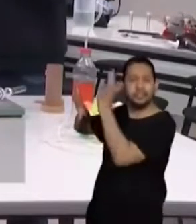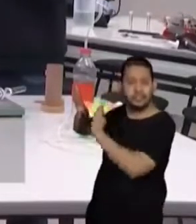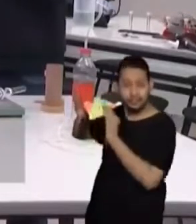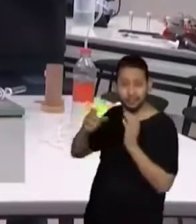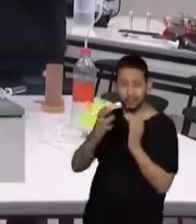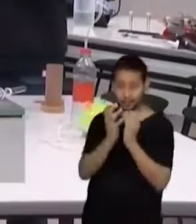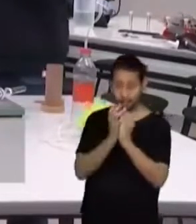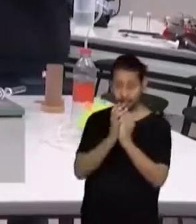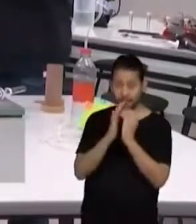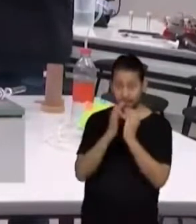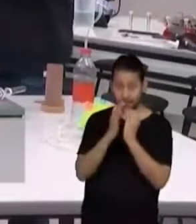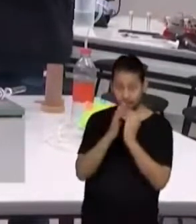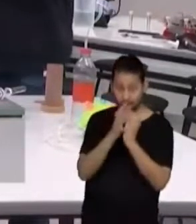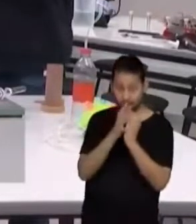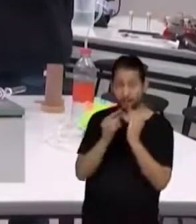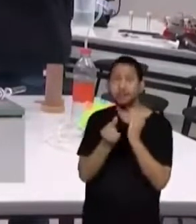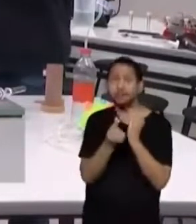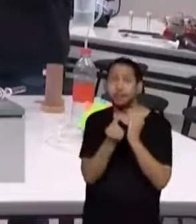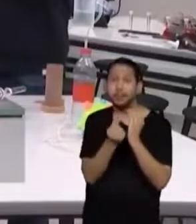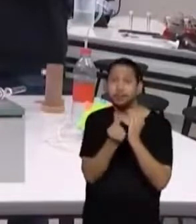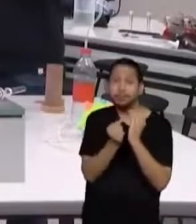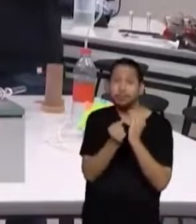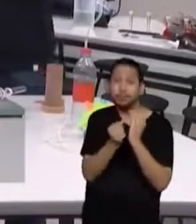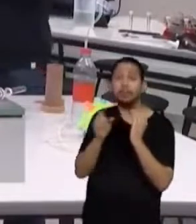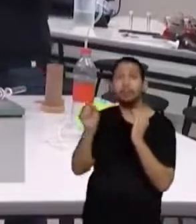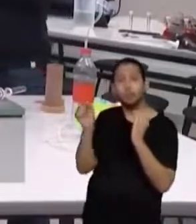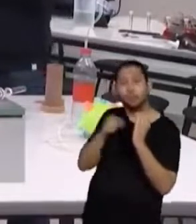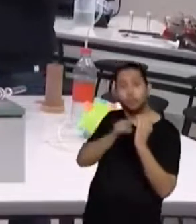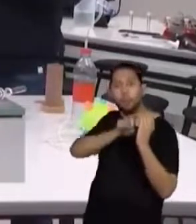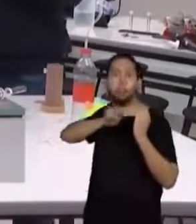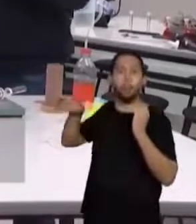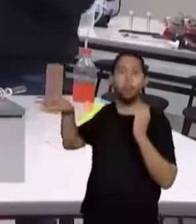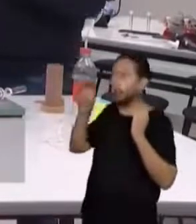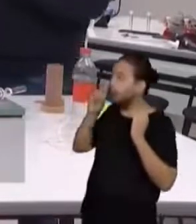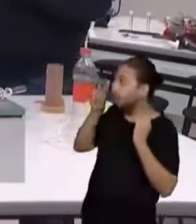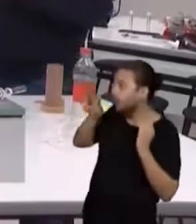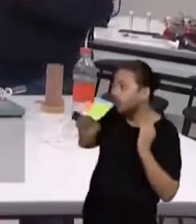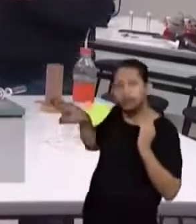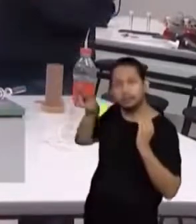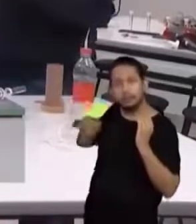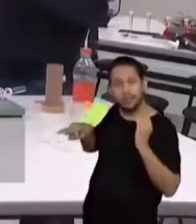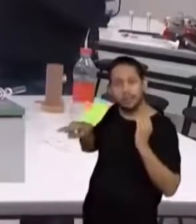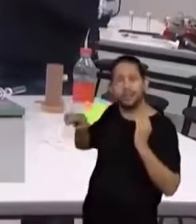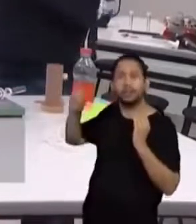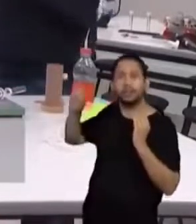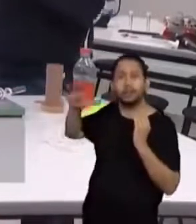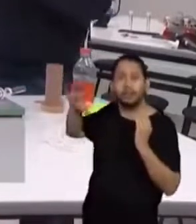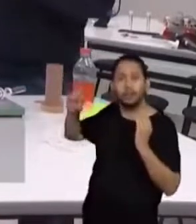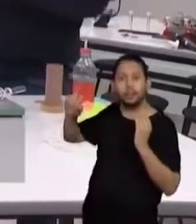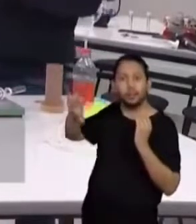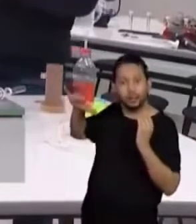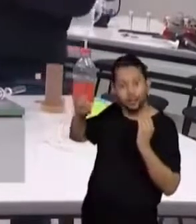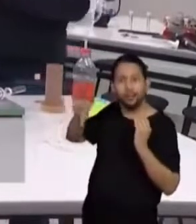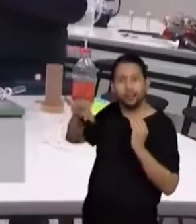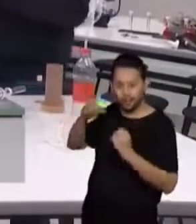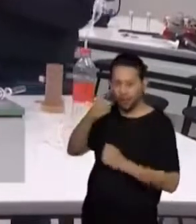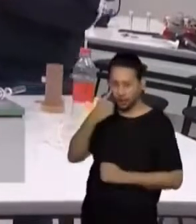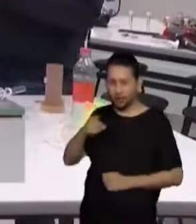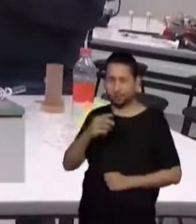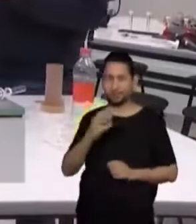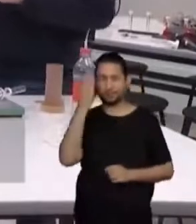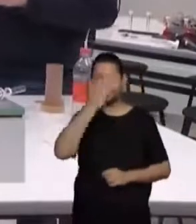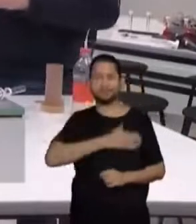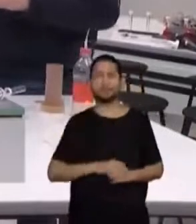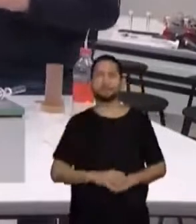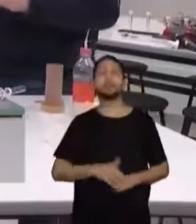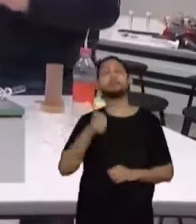vai estar vibrando, o espelho também vai estar vibrando e a gente vai conseguir enxergar essa vibração produzida por uma boca. Bom,